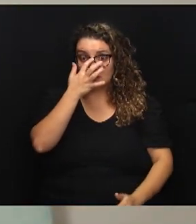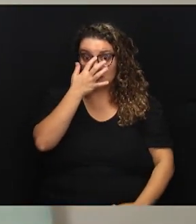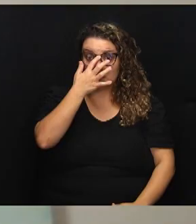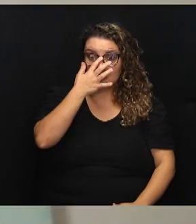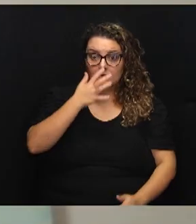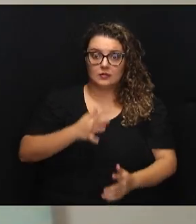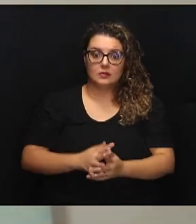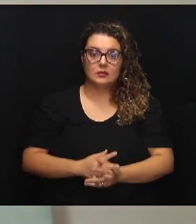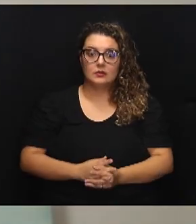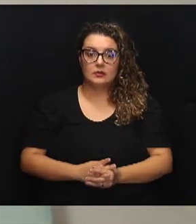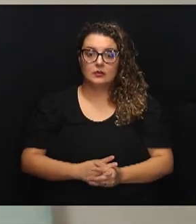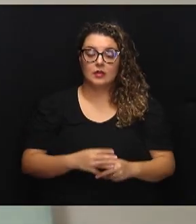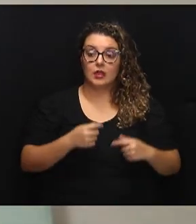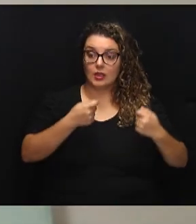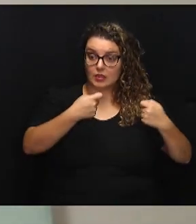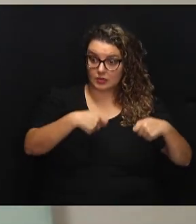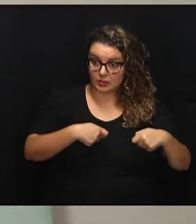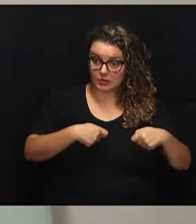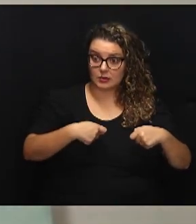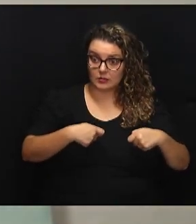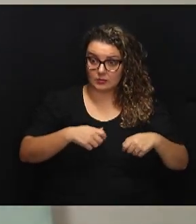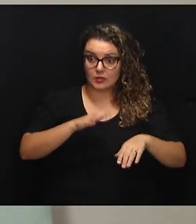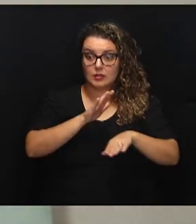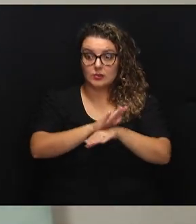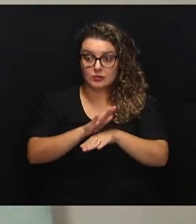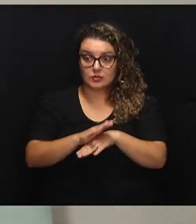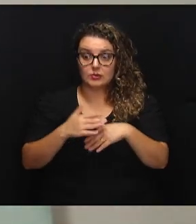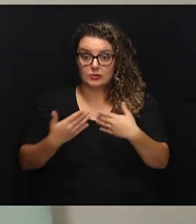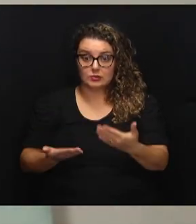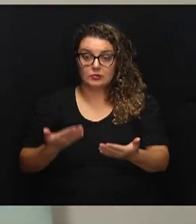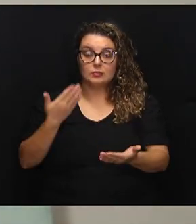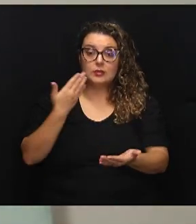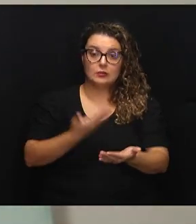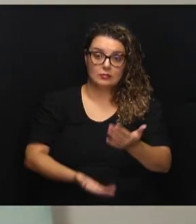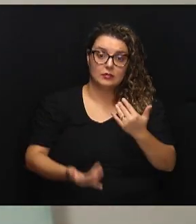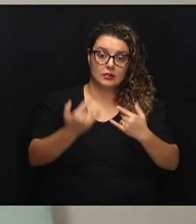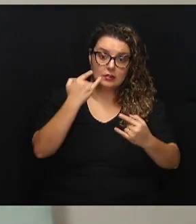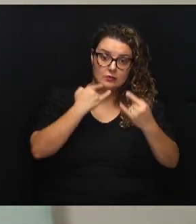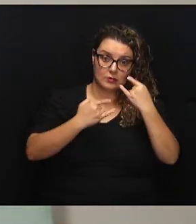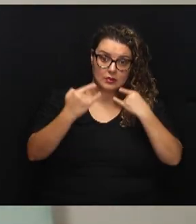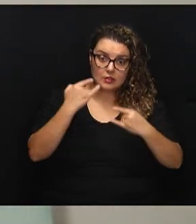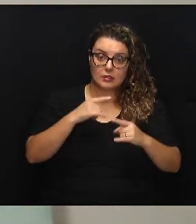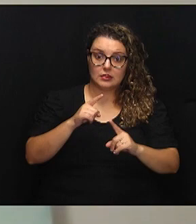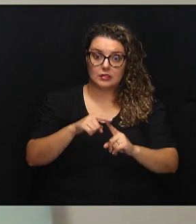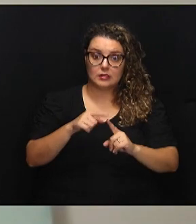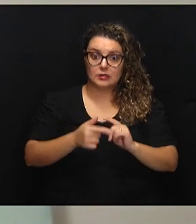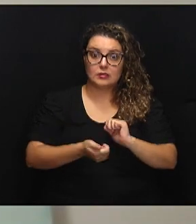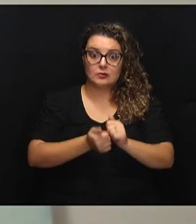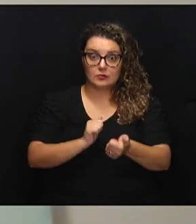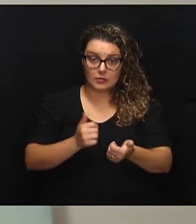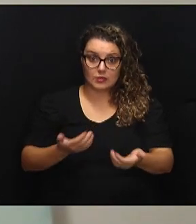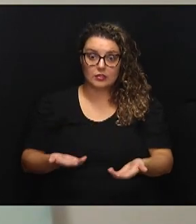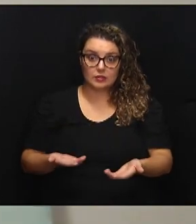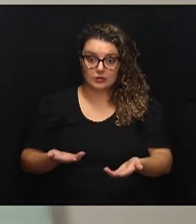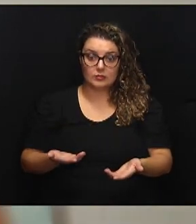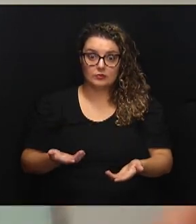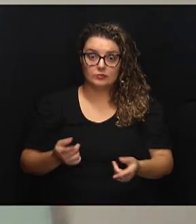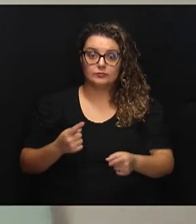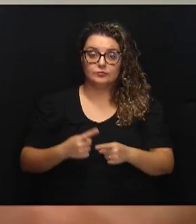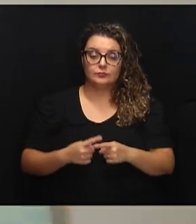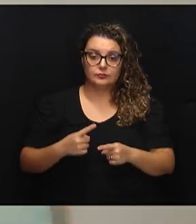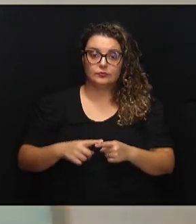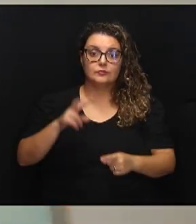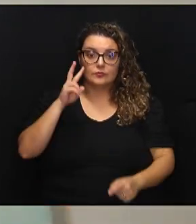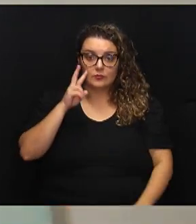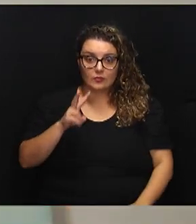As apostas têm contribuído muito para isso, para a gente perder esse interesse nessa modalidade, justamente porque a gente tem visto